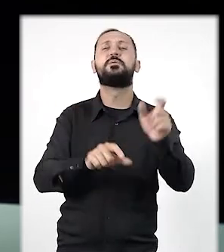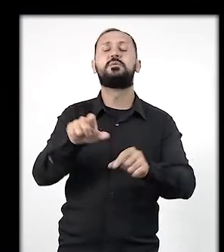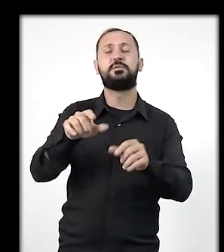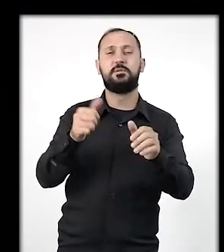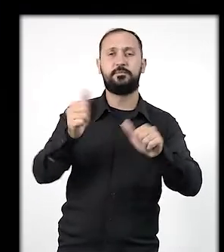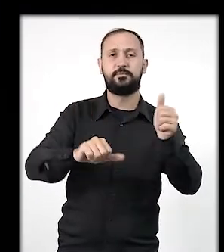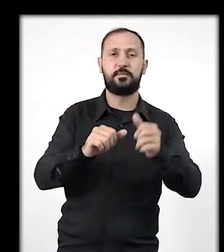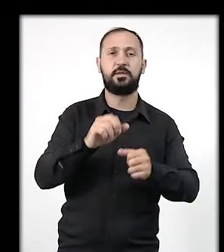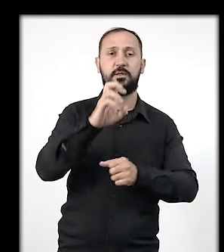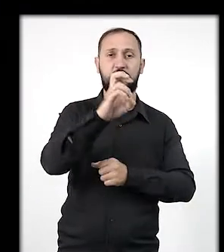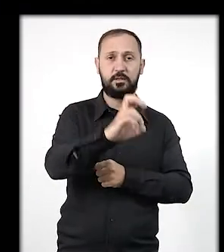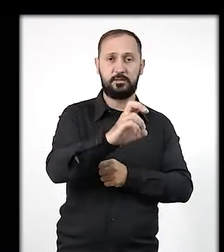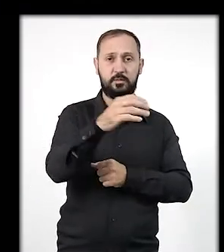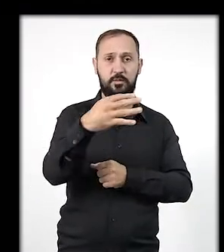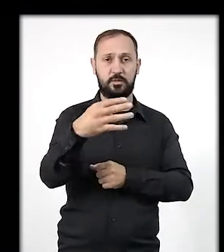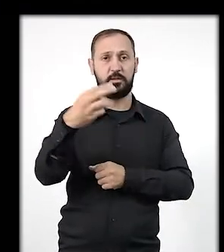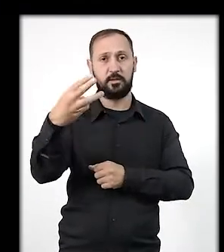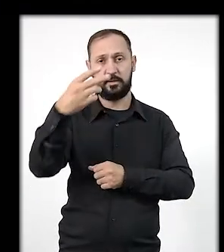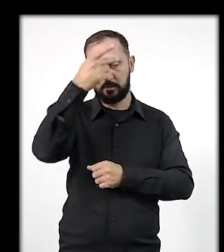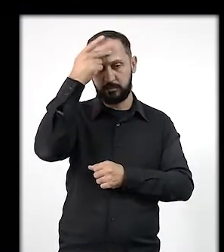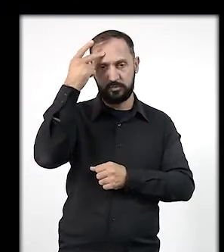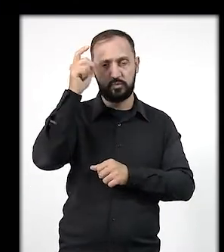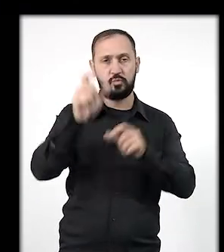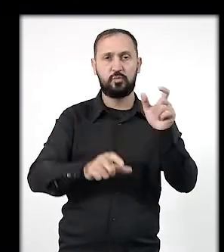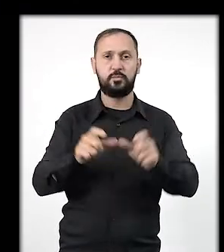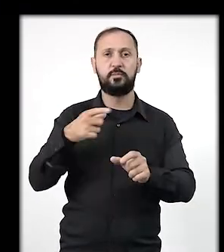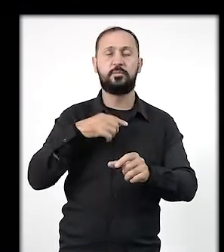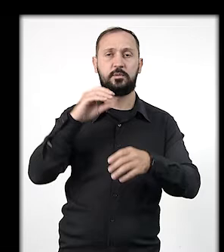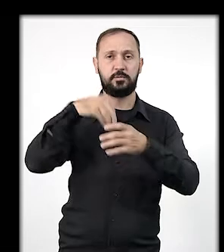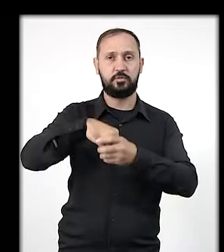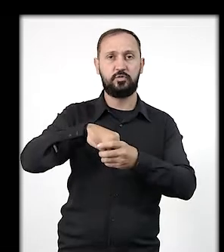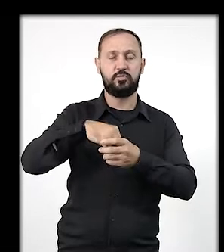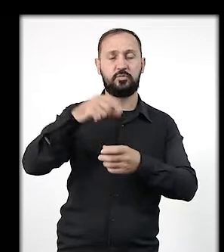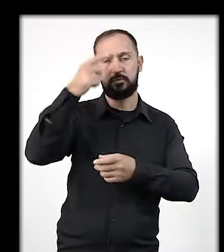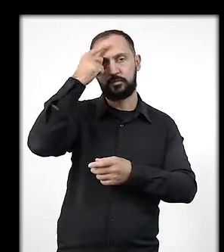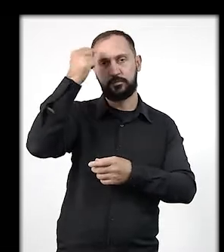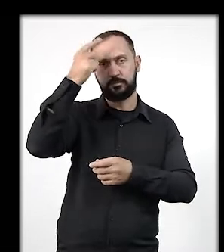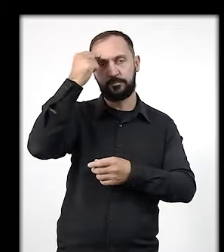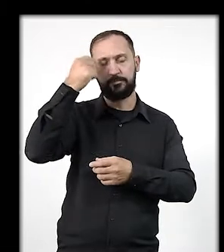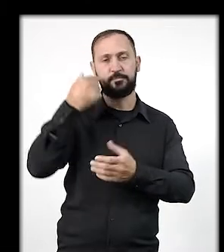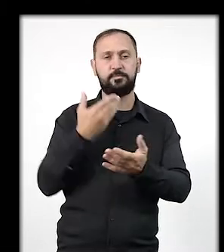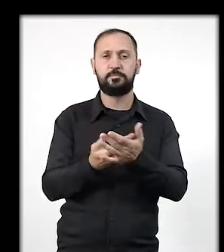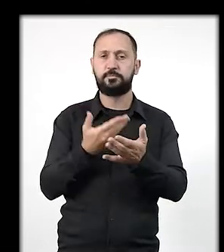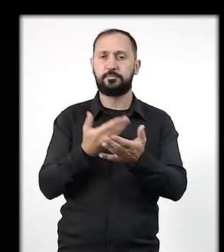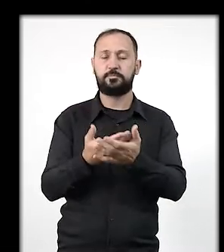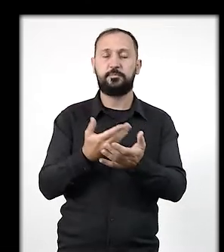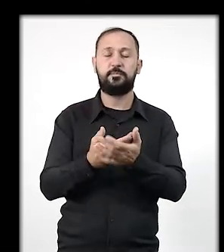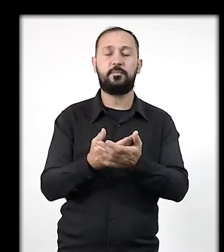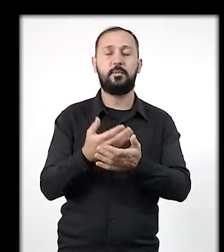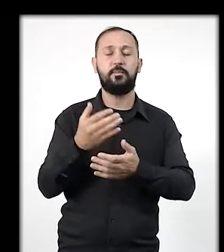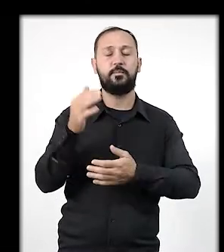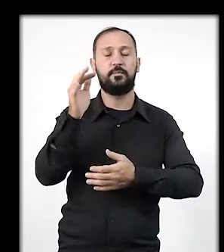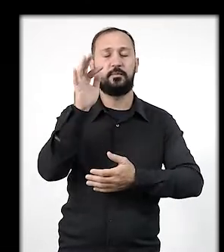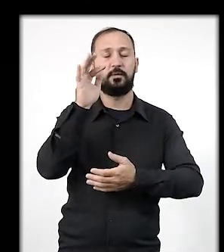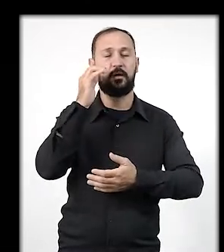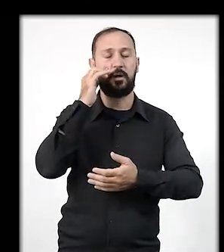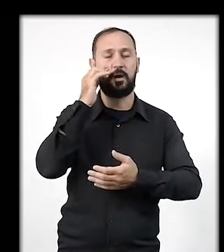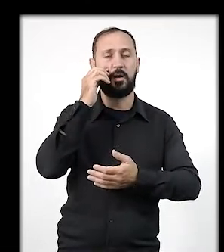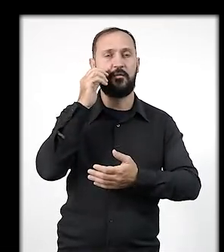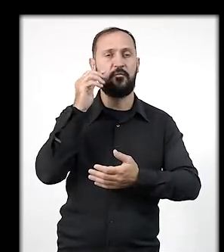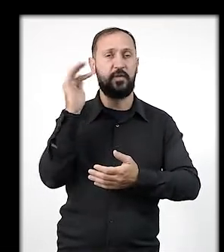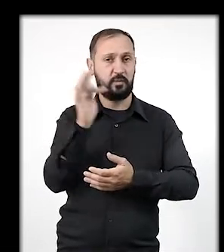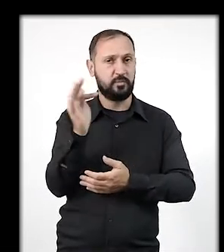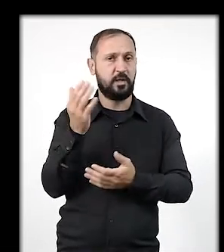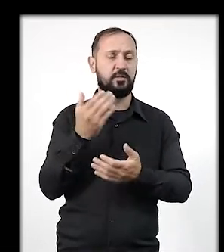pessoas? Nós analisamos 543 indivíduos, né, em nível acadêmico, né, graduação, bacharelado, em diferentes